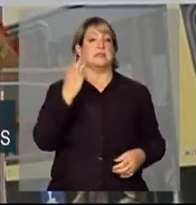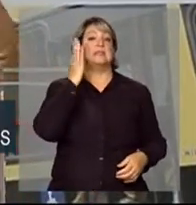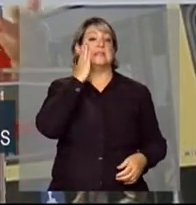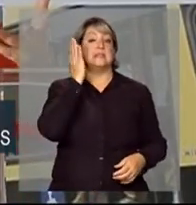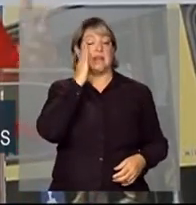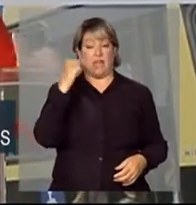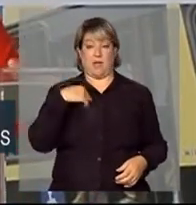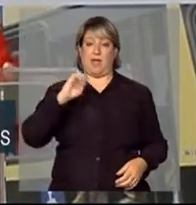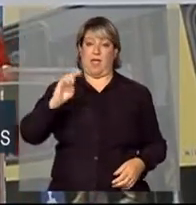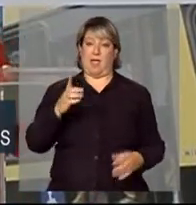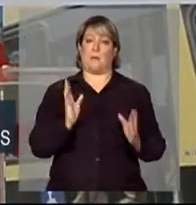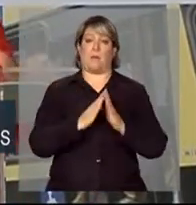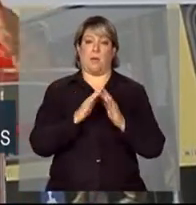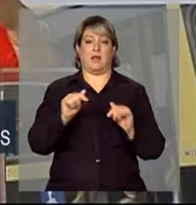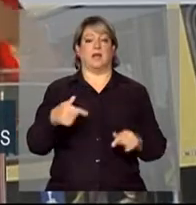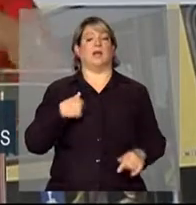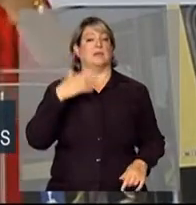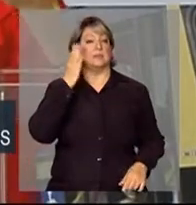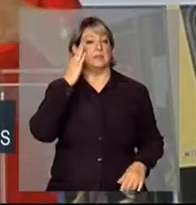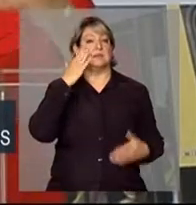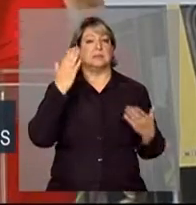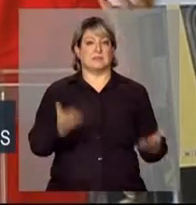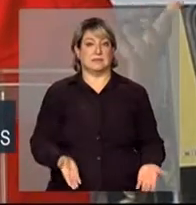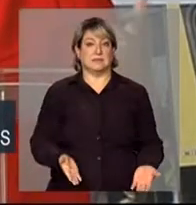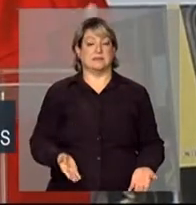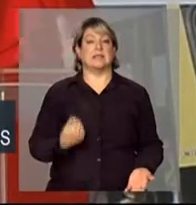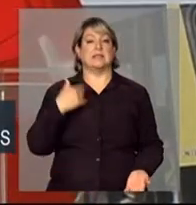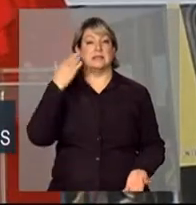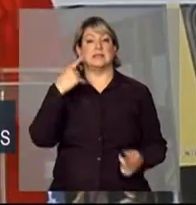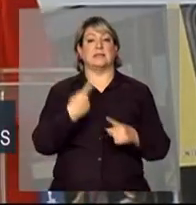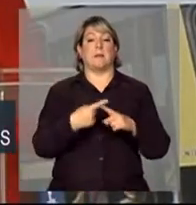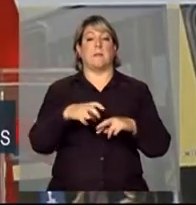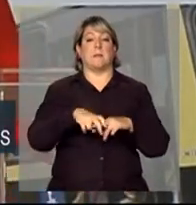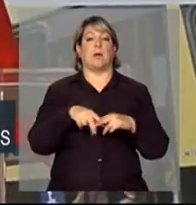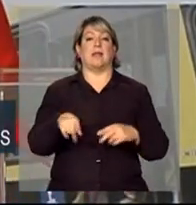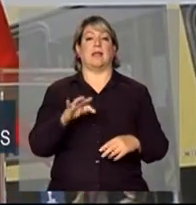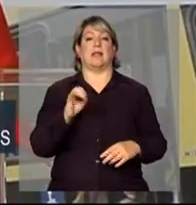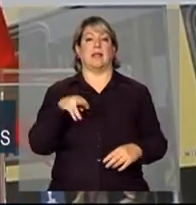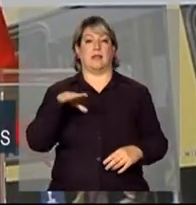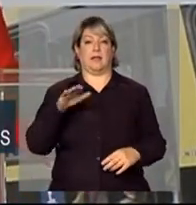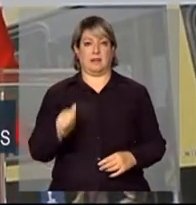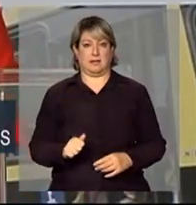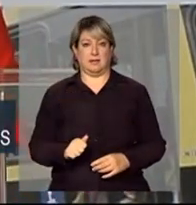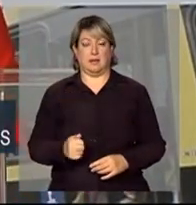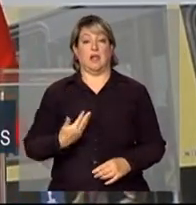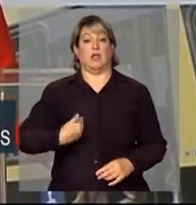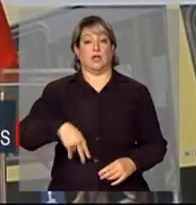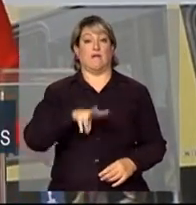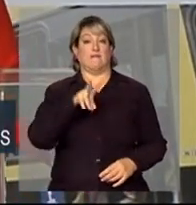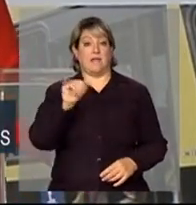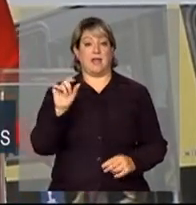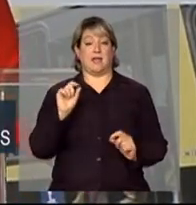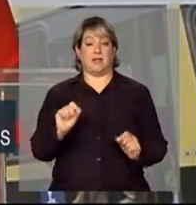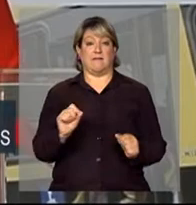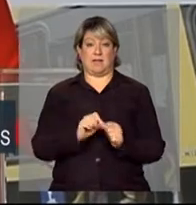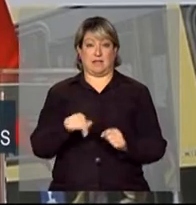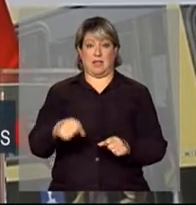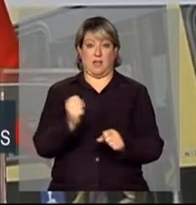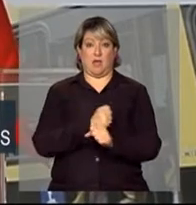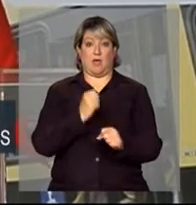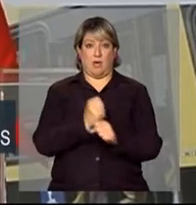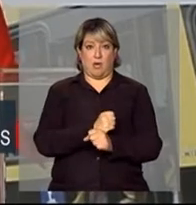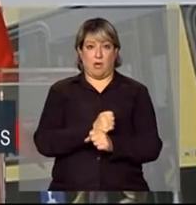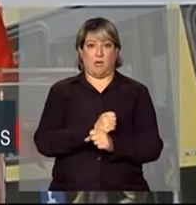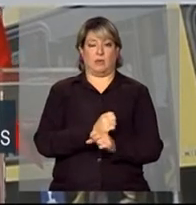como eu morei, eu sei disso e também sei por razões técnicas. Nós vamos tomar com essa obra